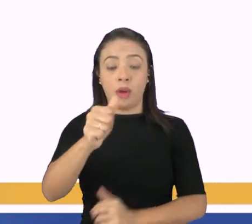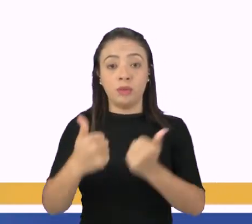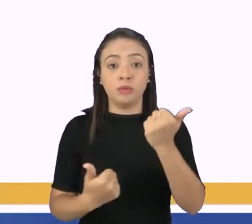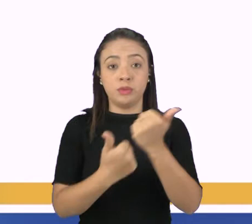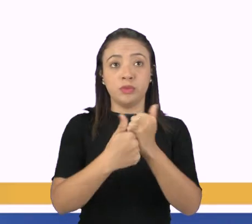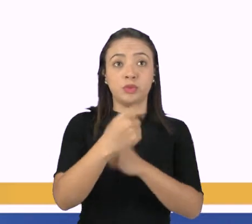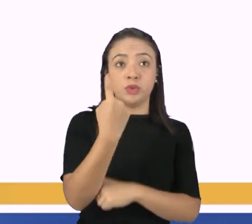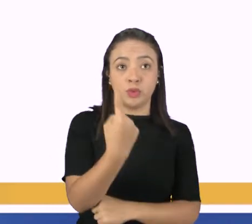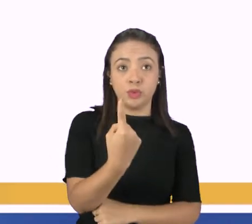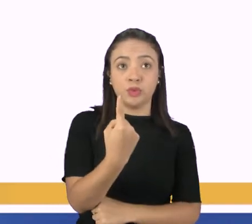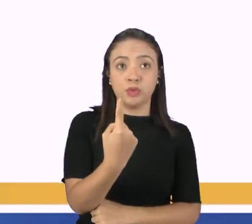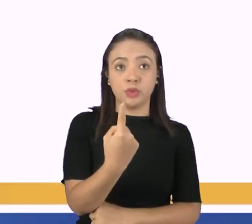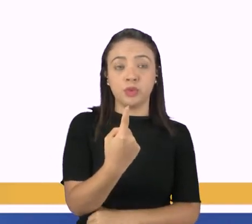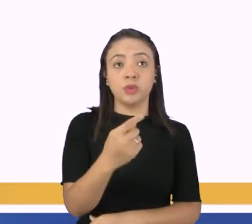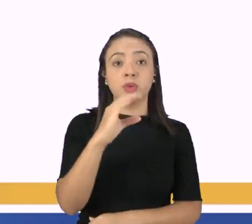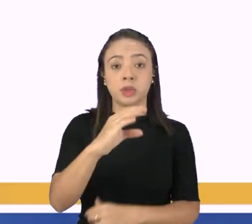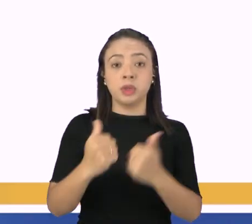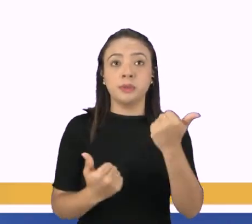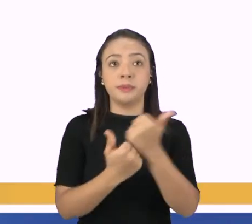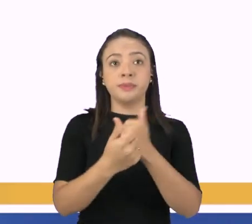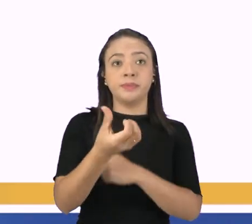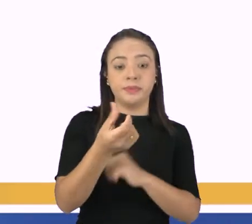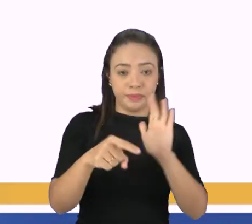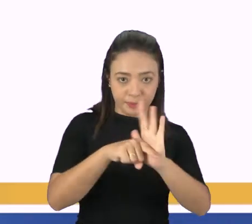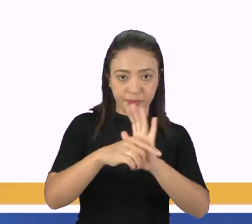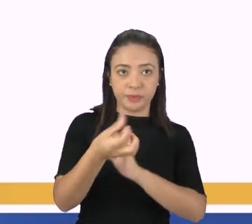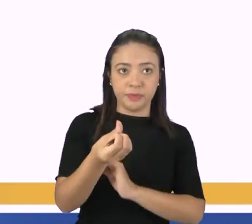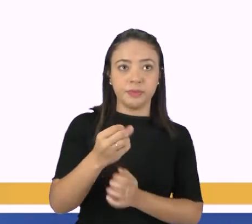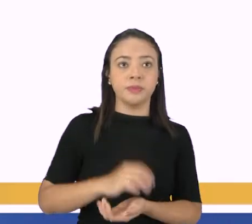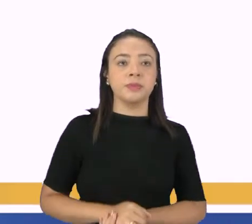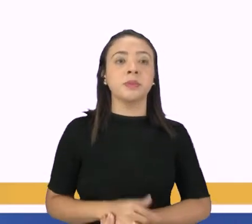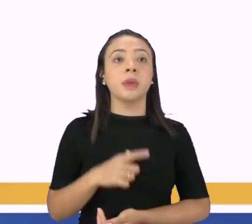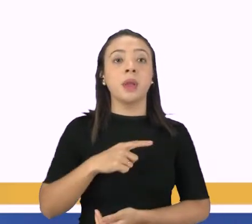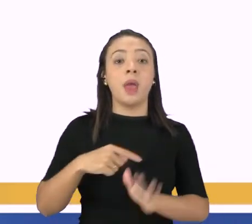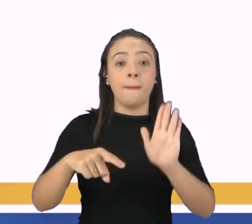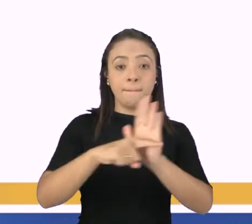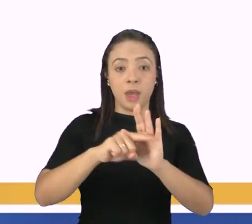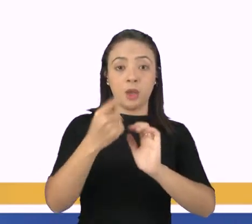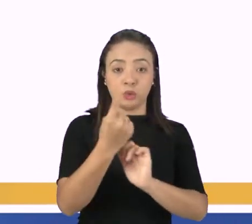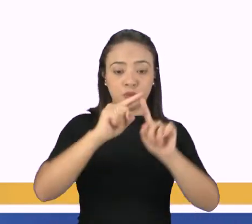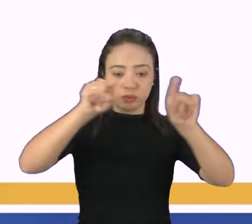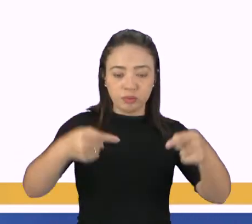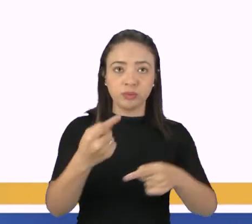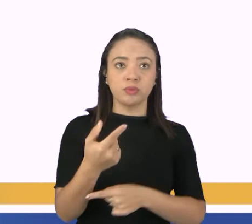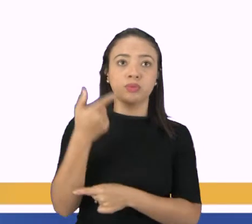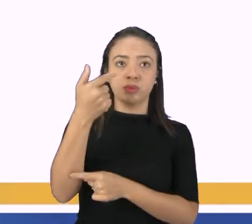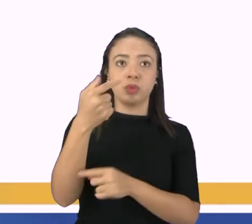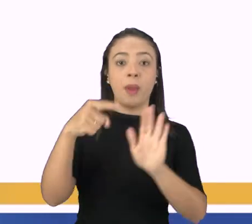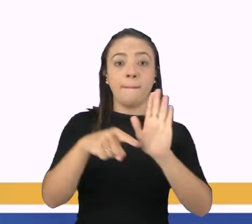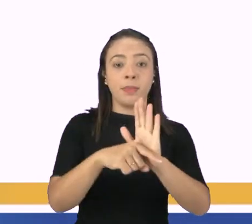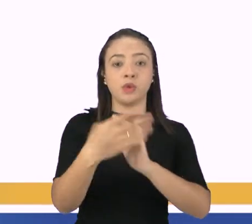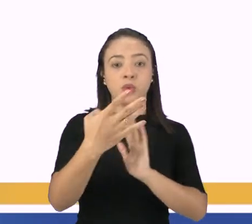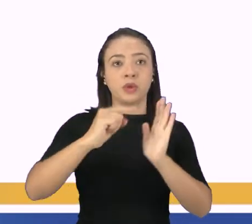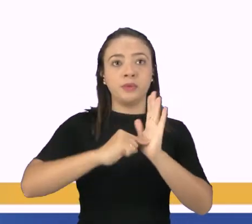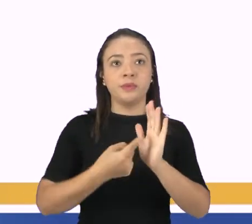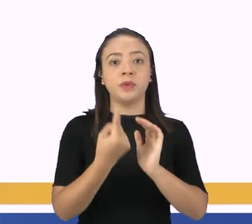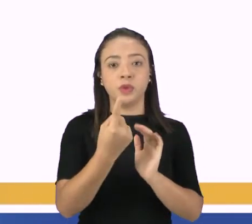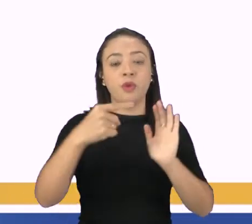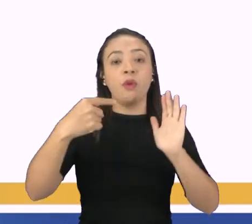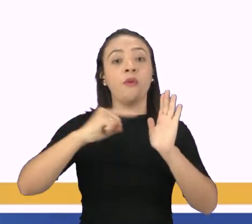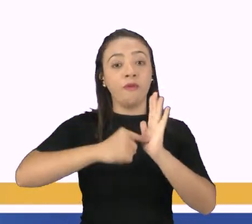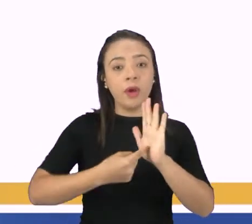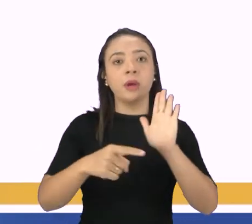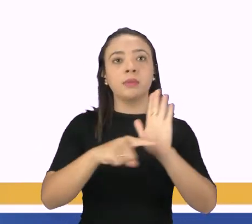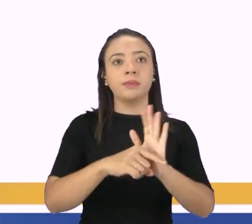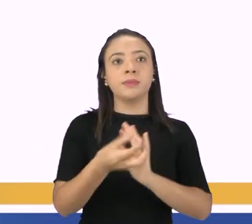c por menos 6, temos menos 1² menos 4 vezes 1 vezes menos 6. Então, delta é igual.